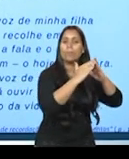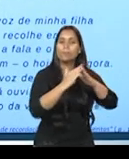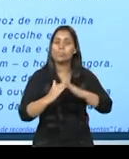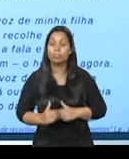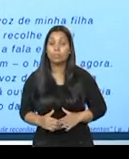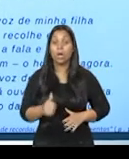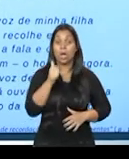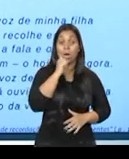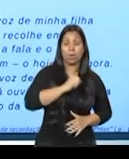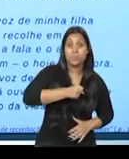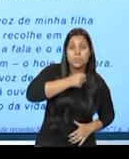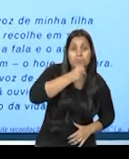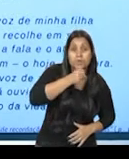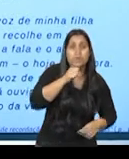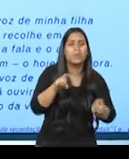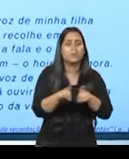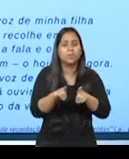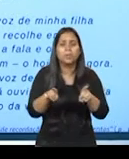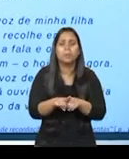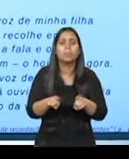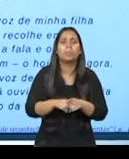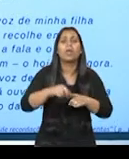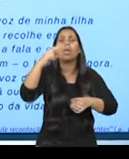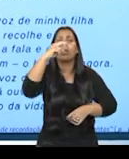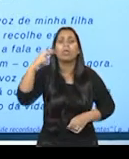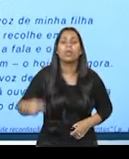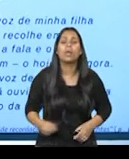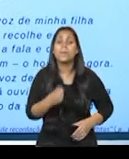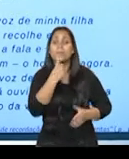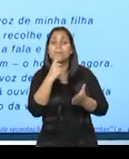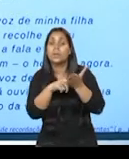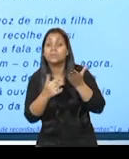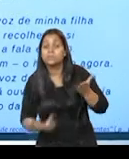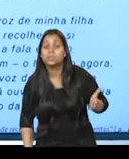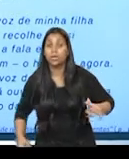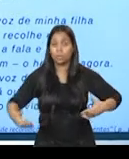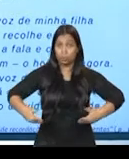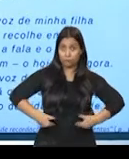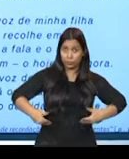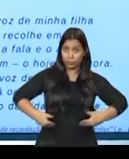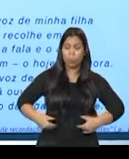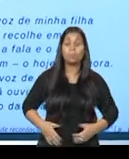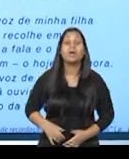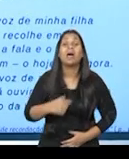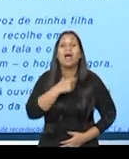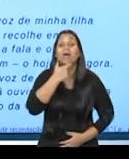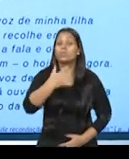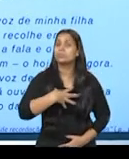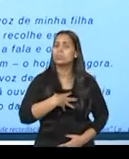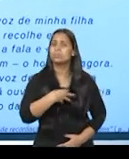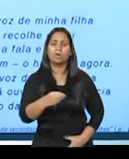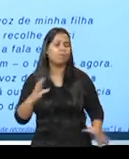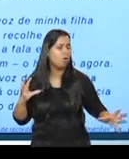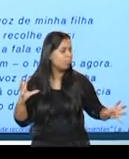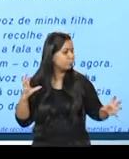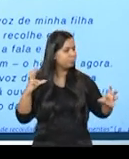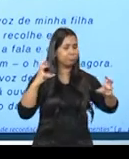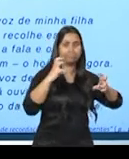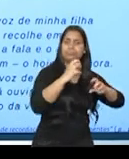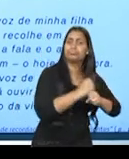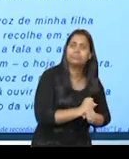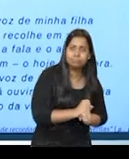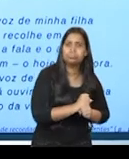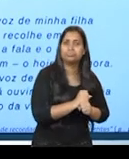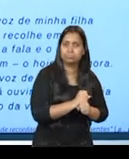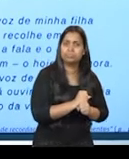ecoa versos perplexos, com rimas de sangue e fome. A voz da minha filha recolhe todas as nossas